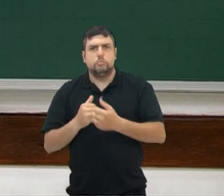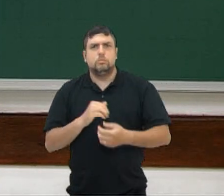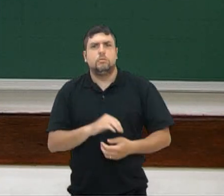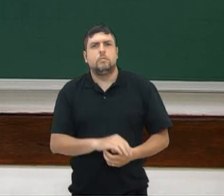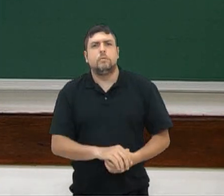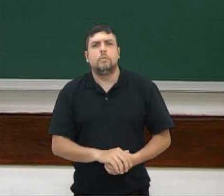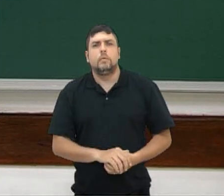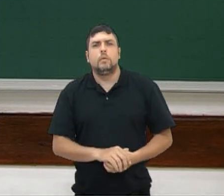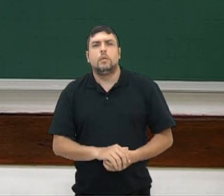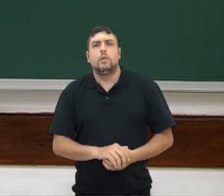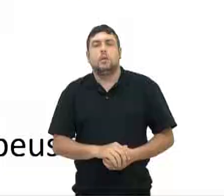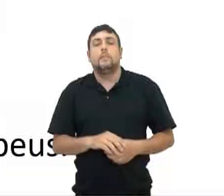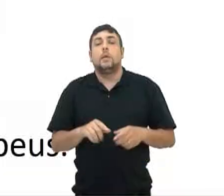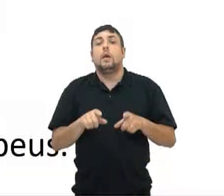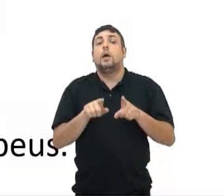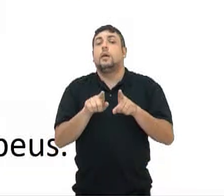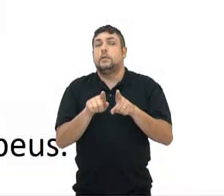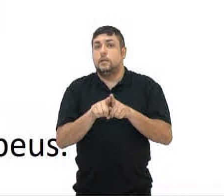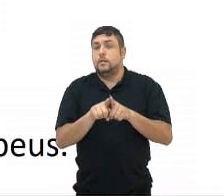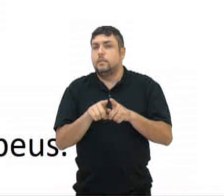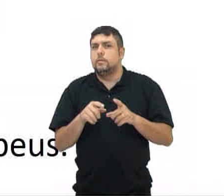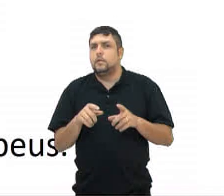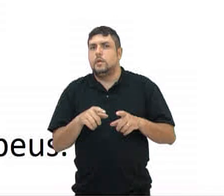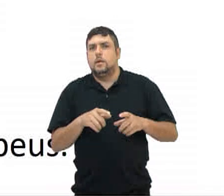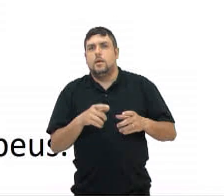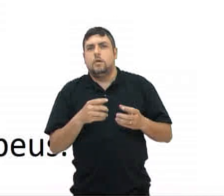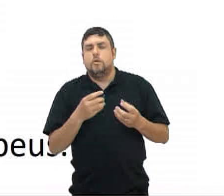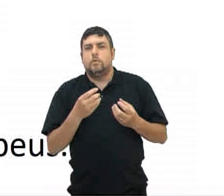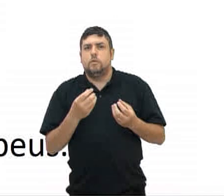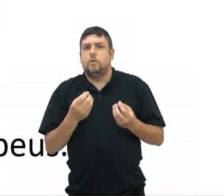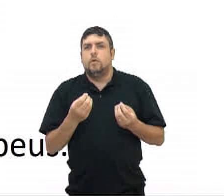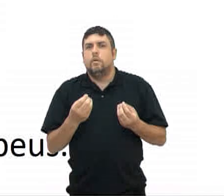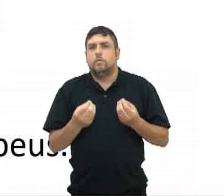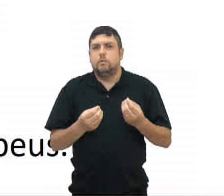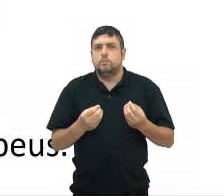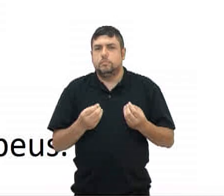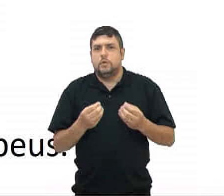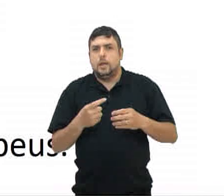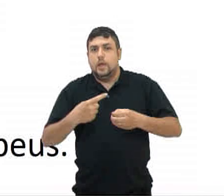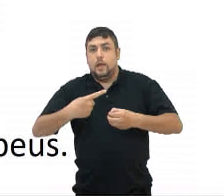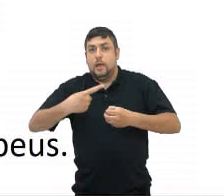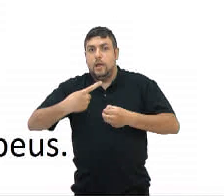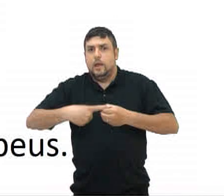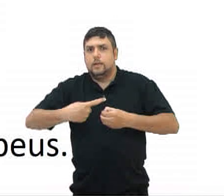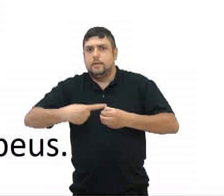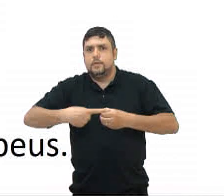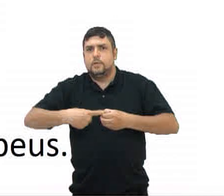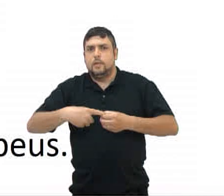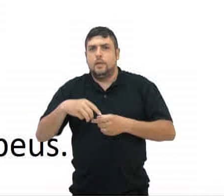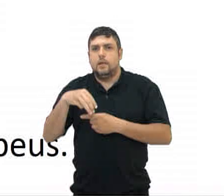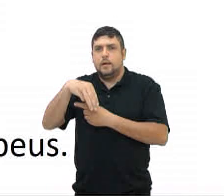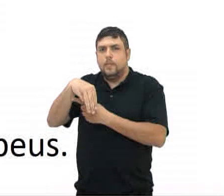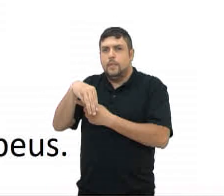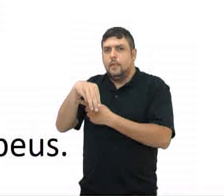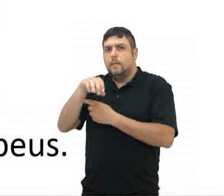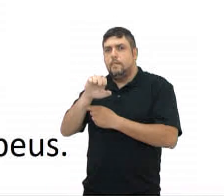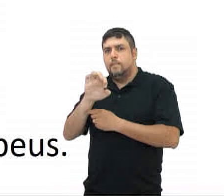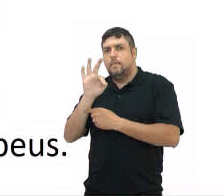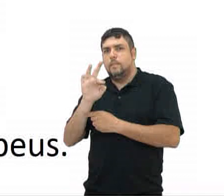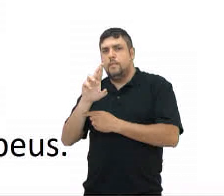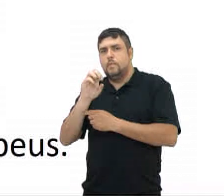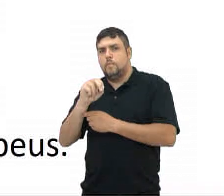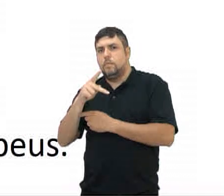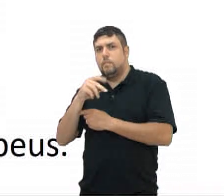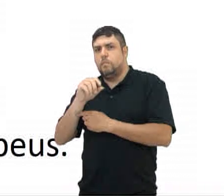que tinha muitas transformações no campo das metrópoles, né? Esse termo metrópole, São Paulo, inclusive,